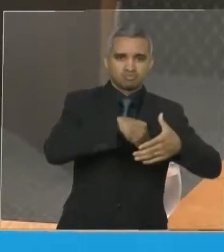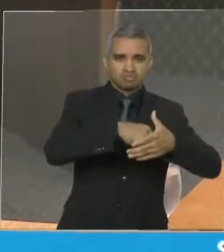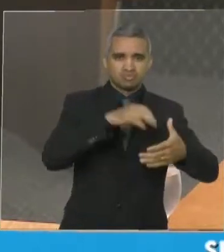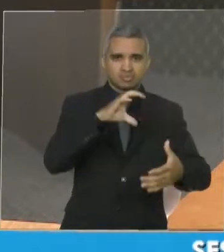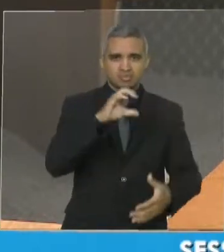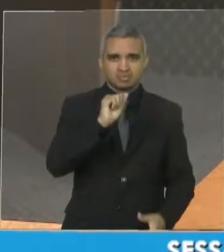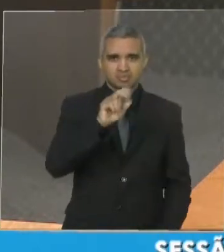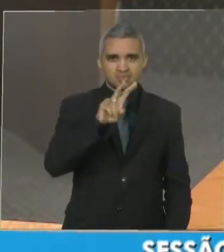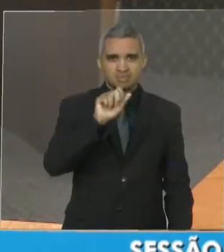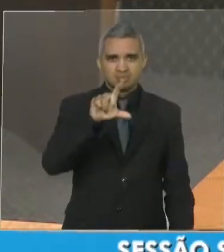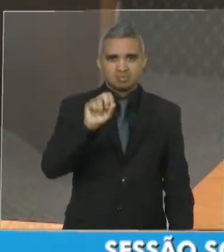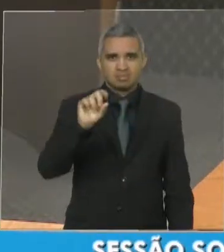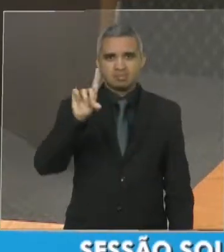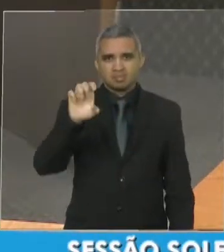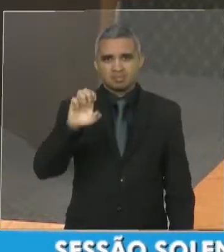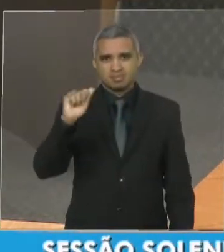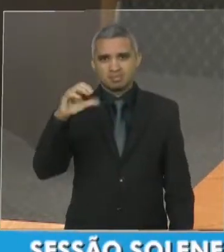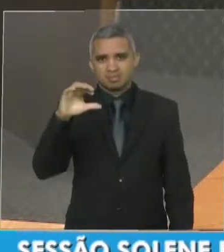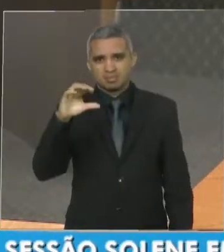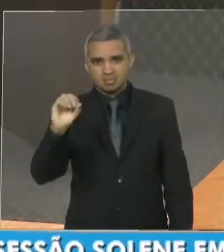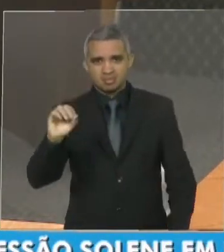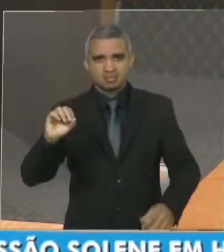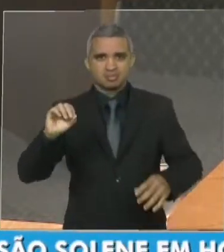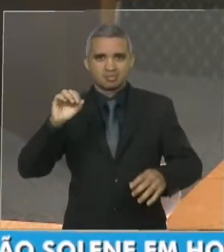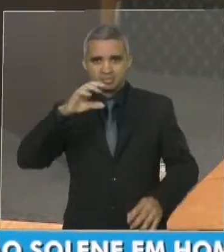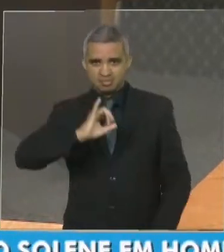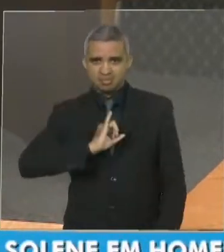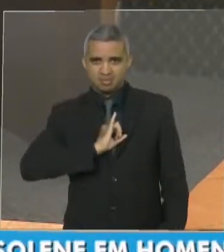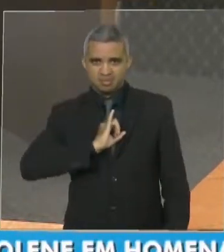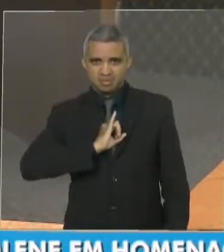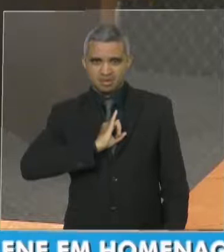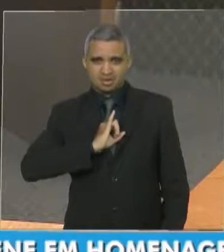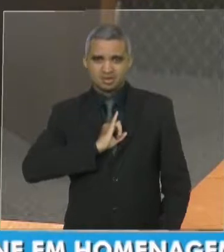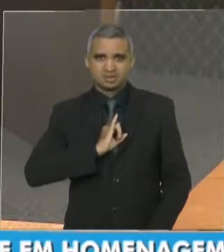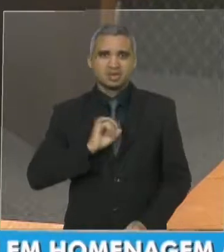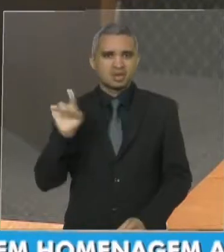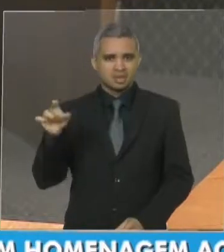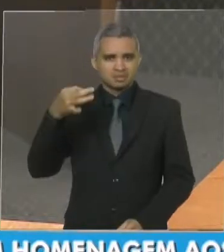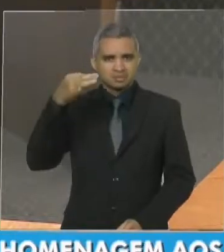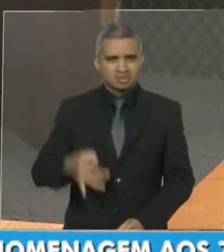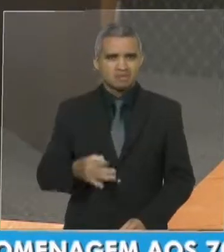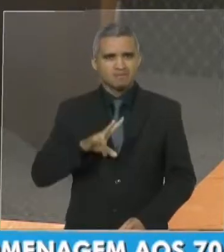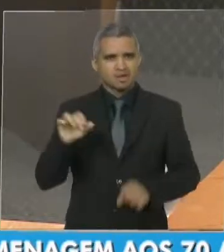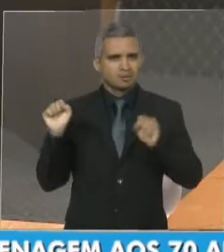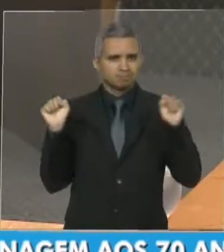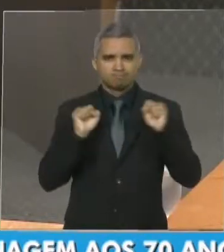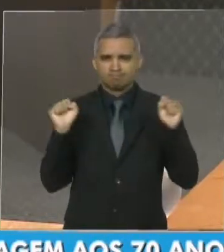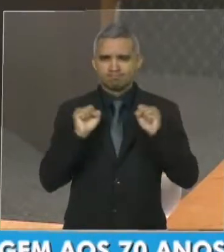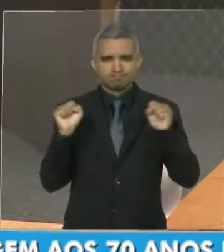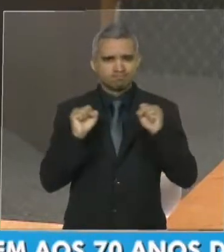e certamente ele vai ficar mais apaixonado pelo nosso estado, porque hoje,